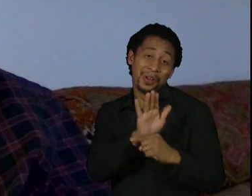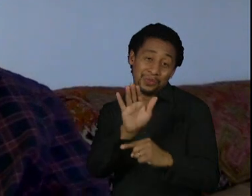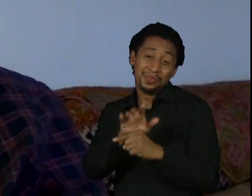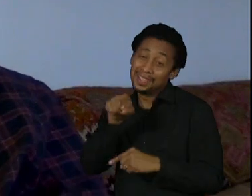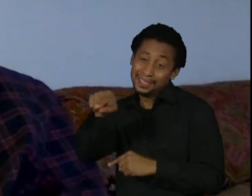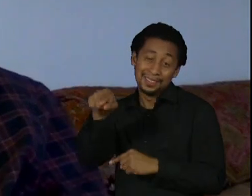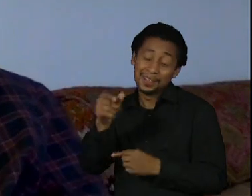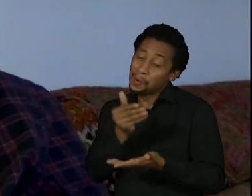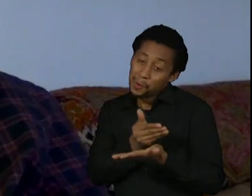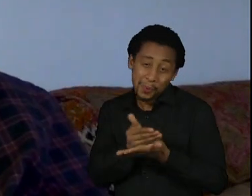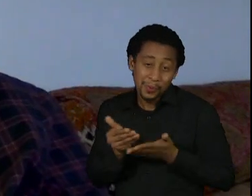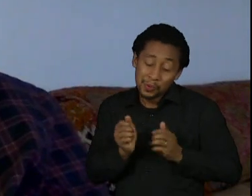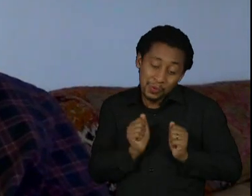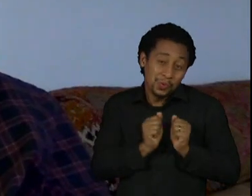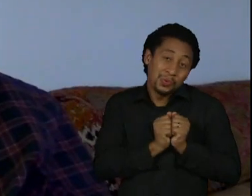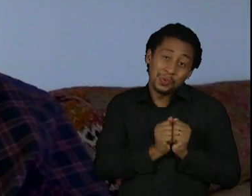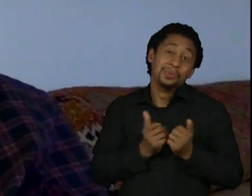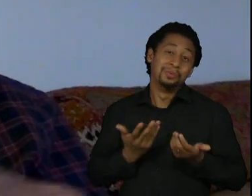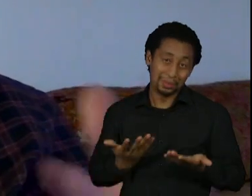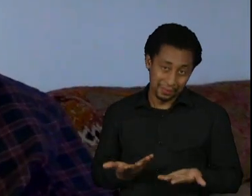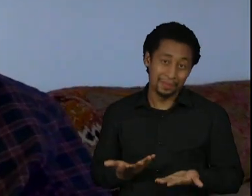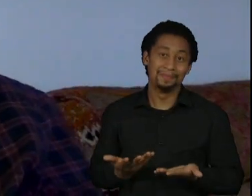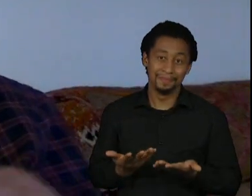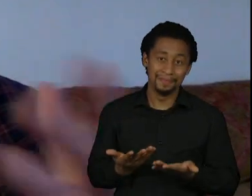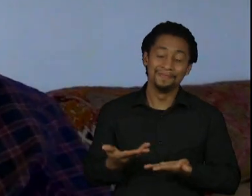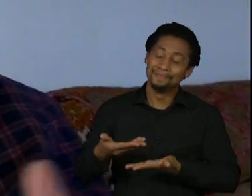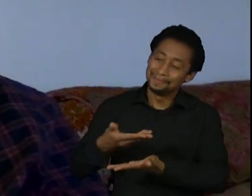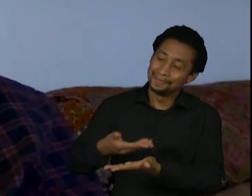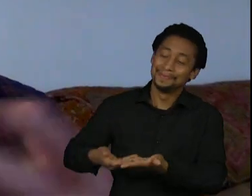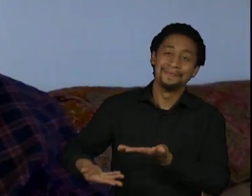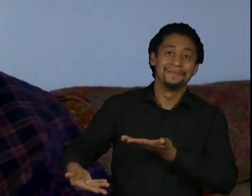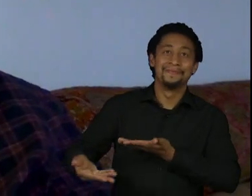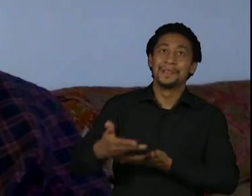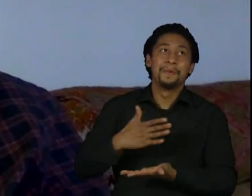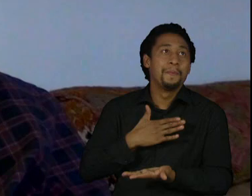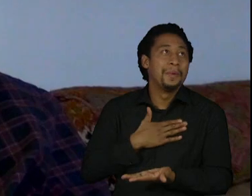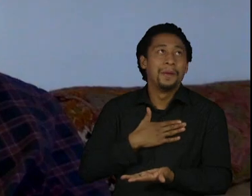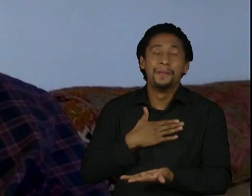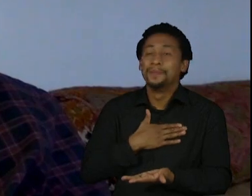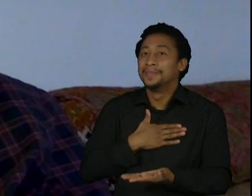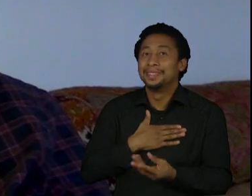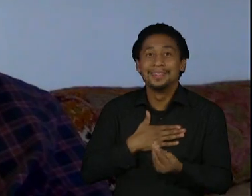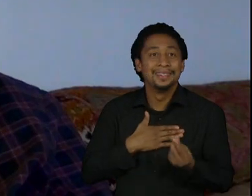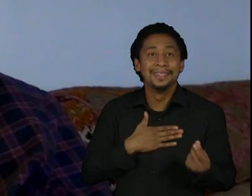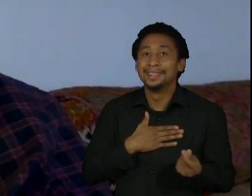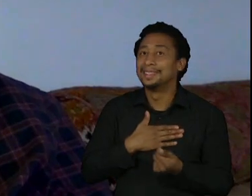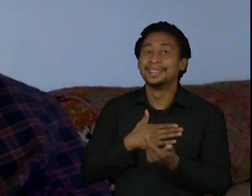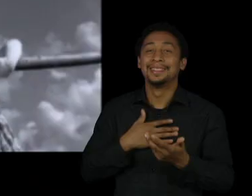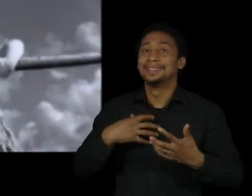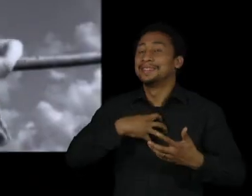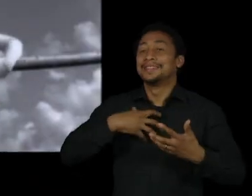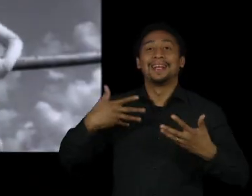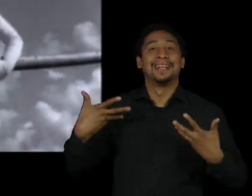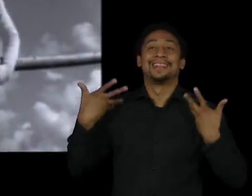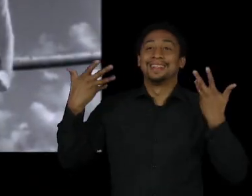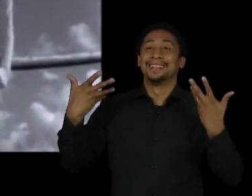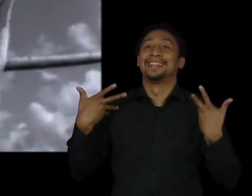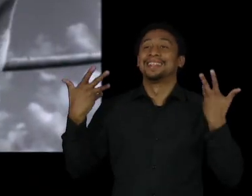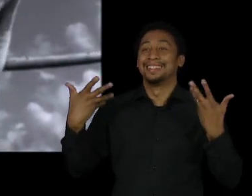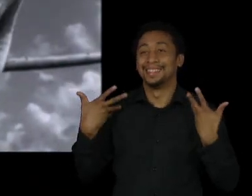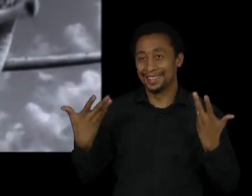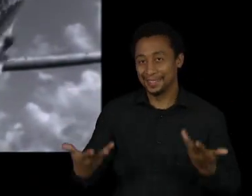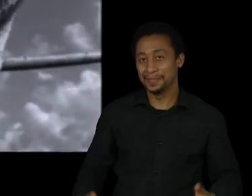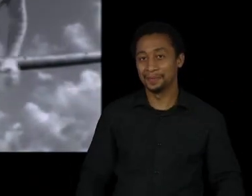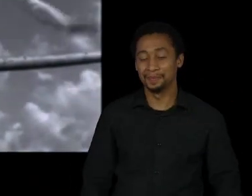comigo. E isso foi uma coisa assim, para mim, uma grande alegria, né? Vem